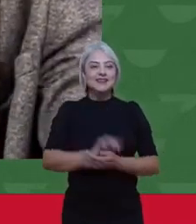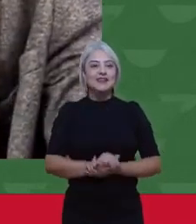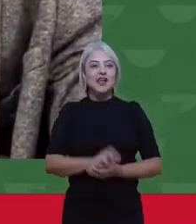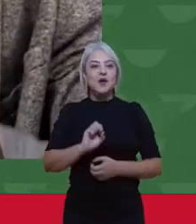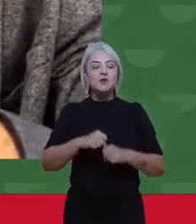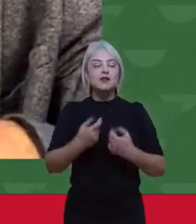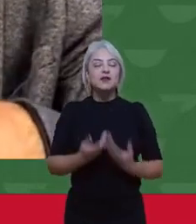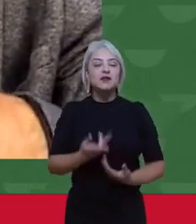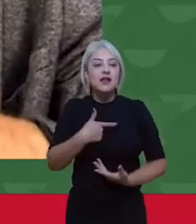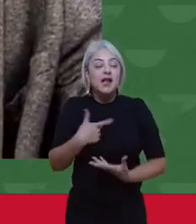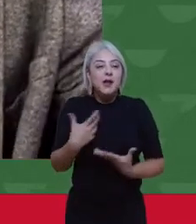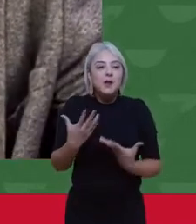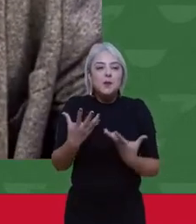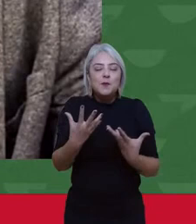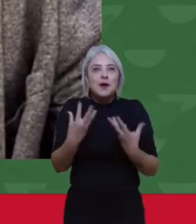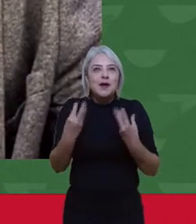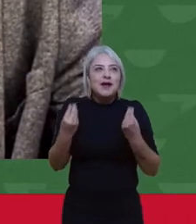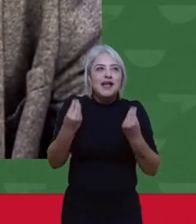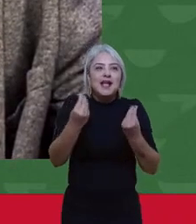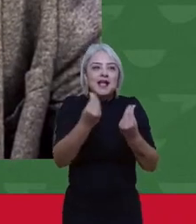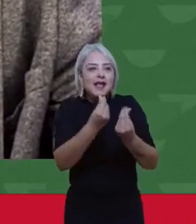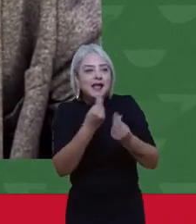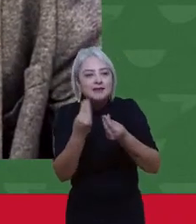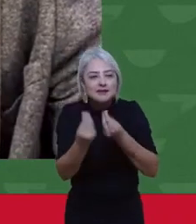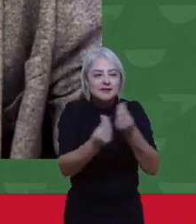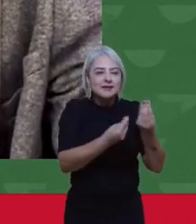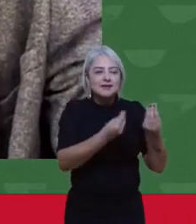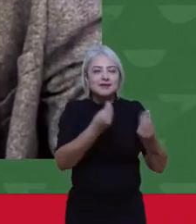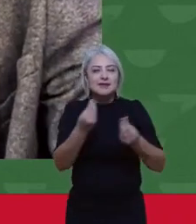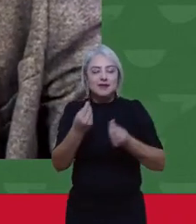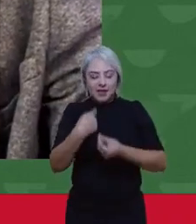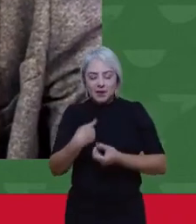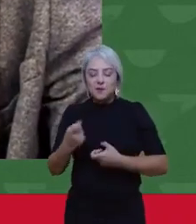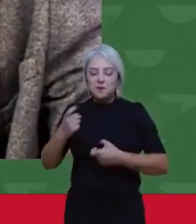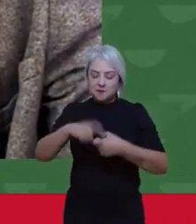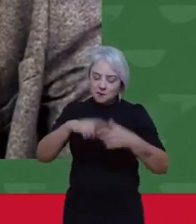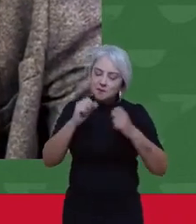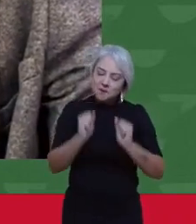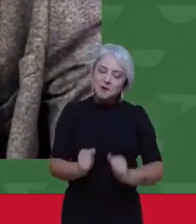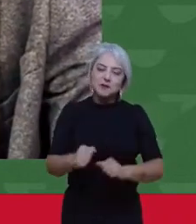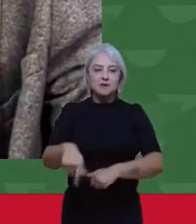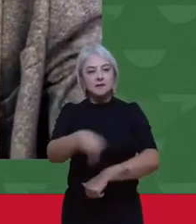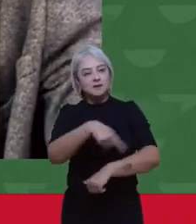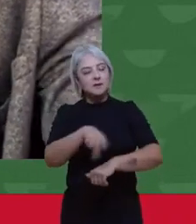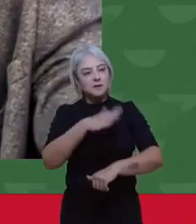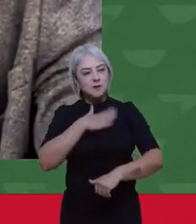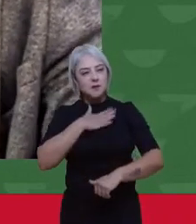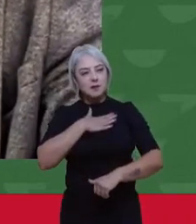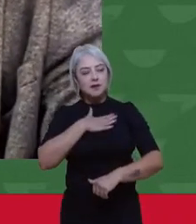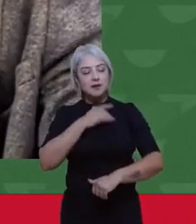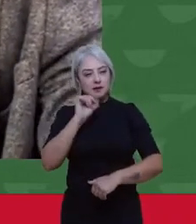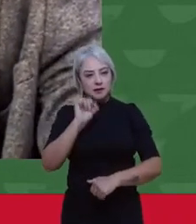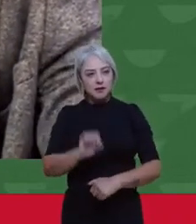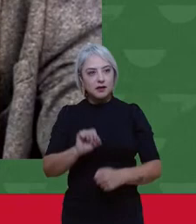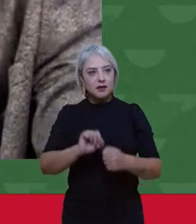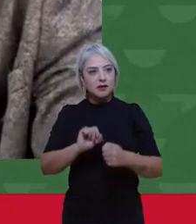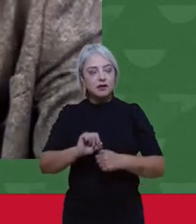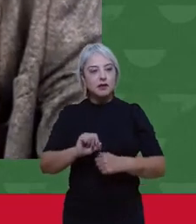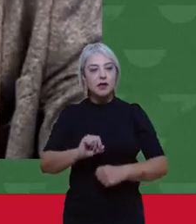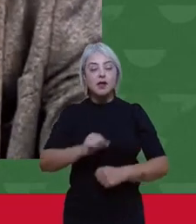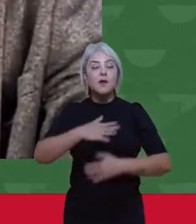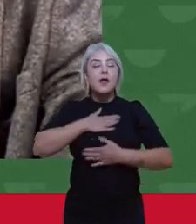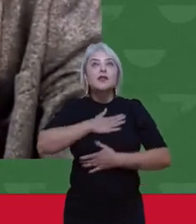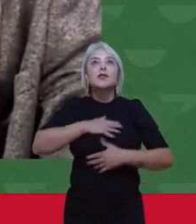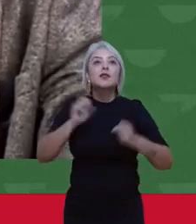ou seja, tem um clima se criando e condições para que eu possa voltar para o país, para exercer aí isso que eu